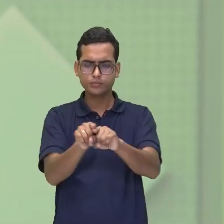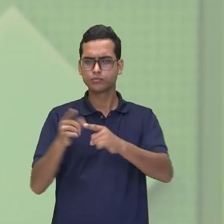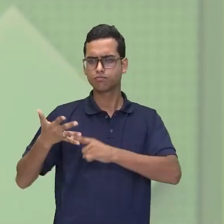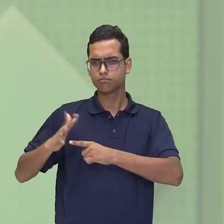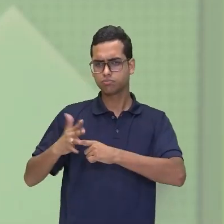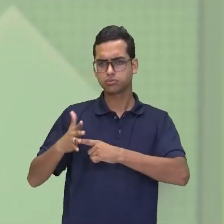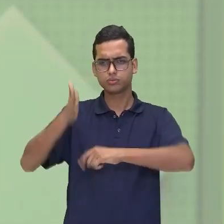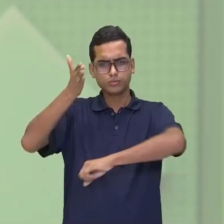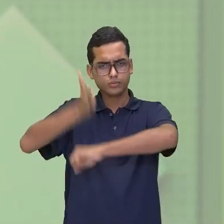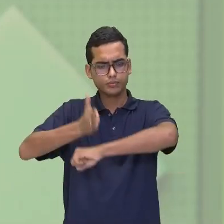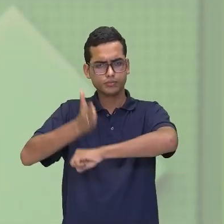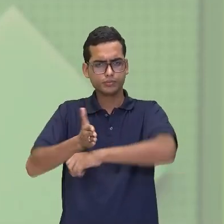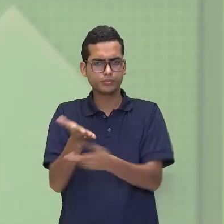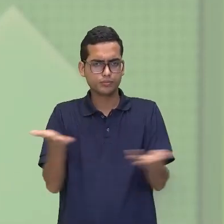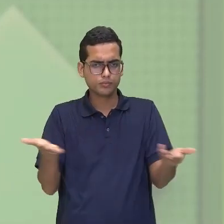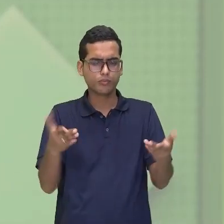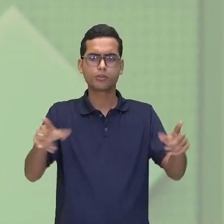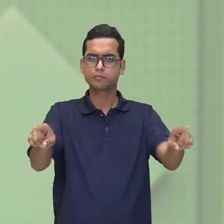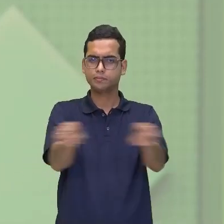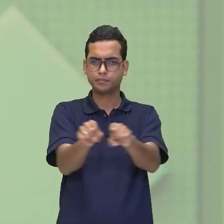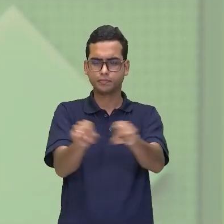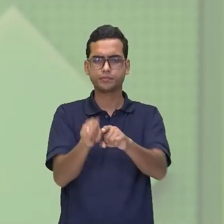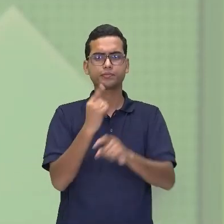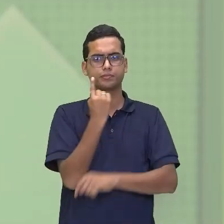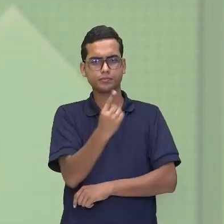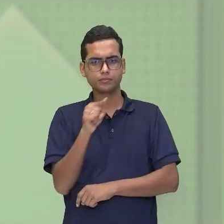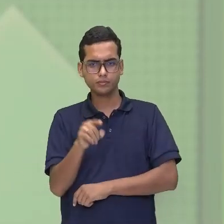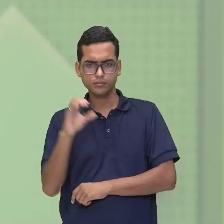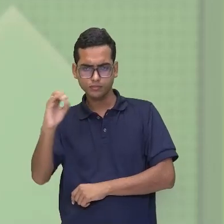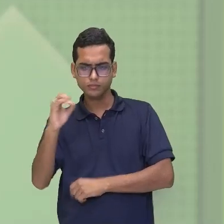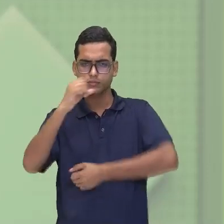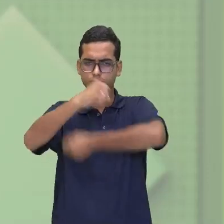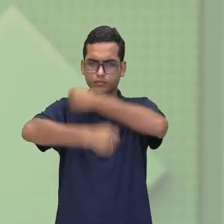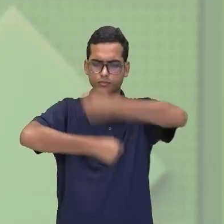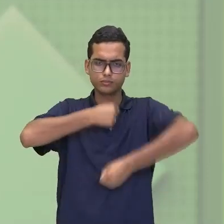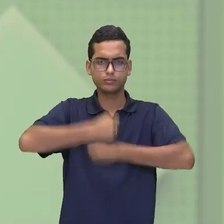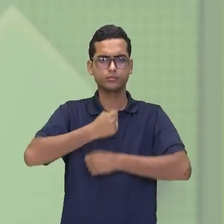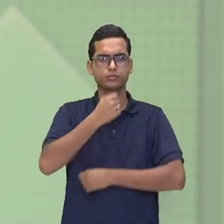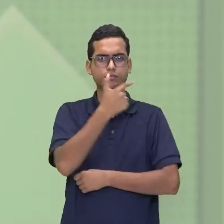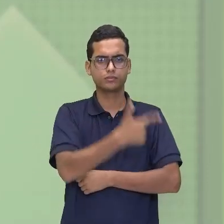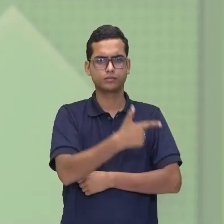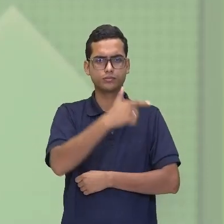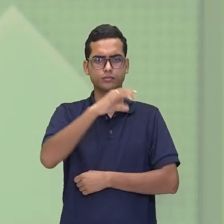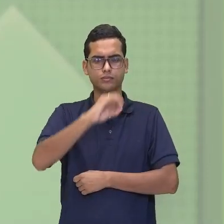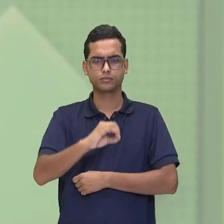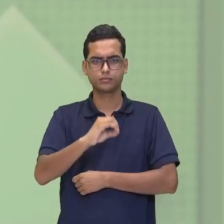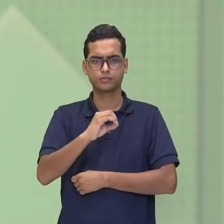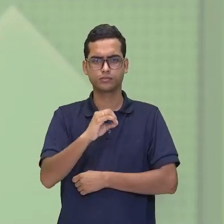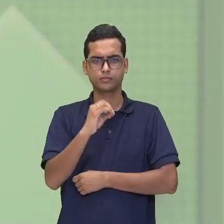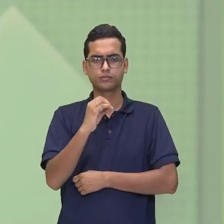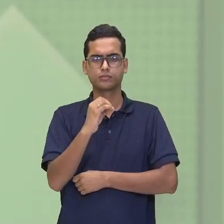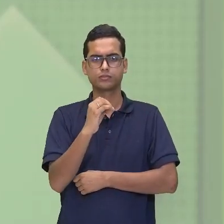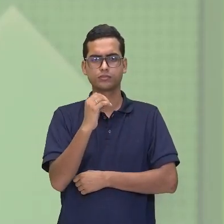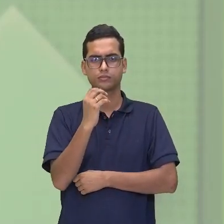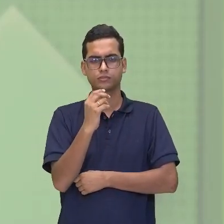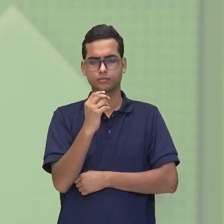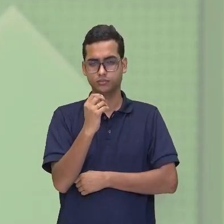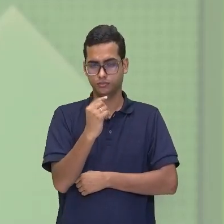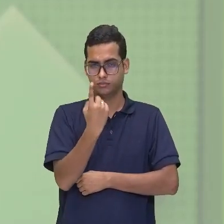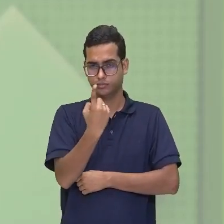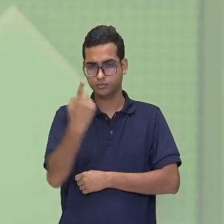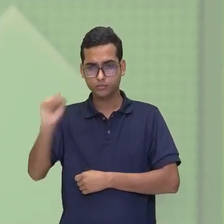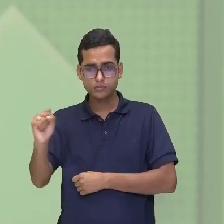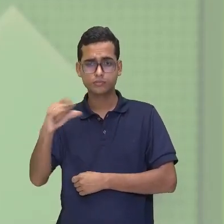mais moderno, que também é 1.0, no ano de 2018 ele tinha ali 77 cavalos. Então quer dizer,